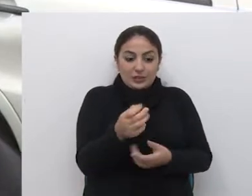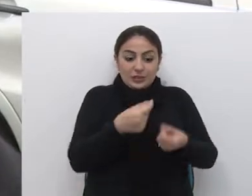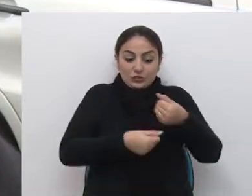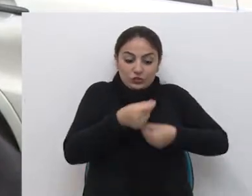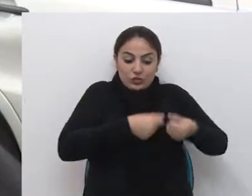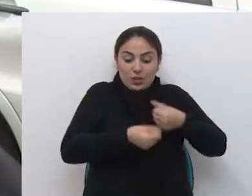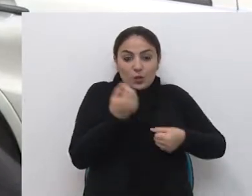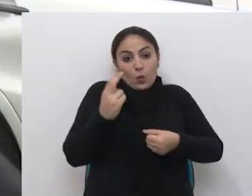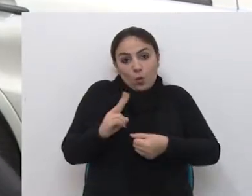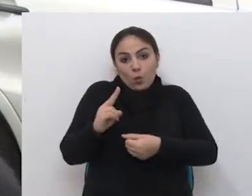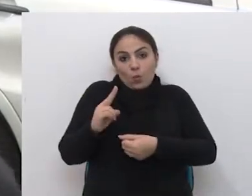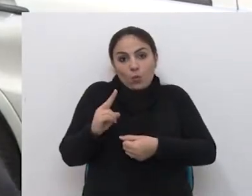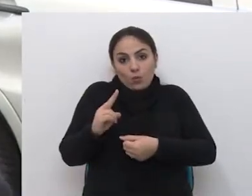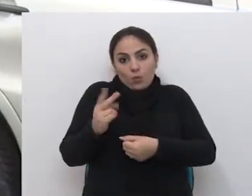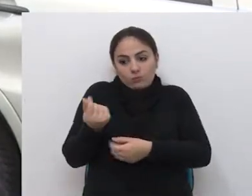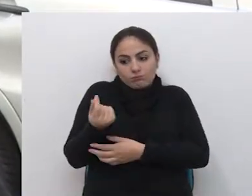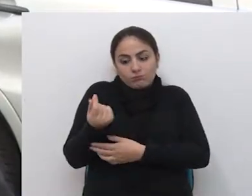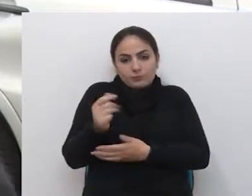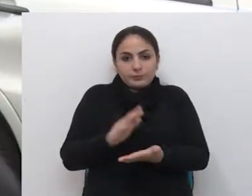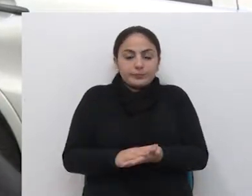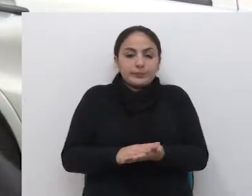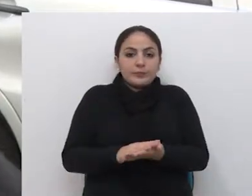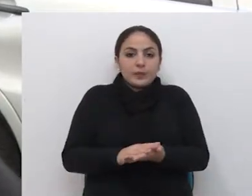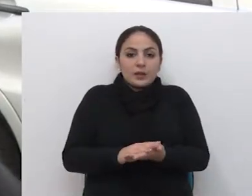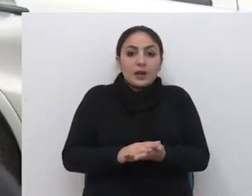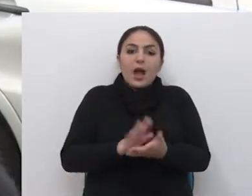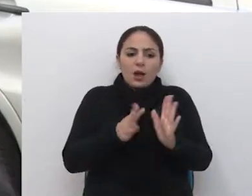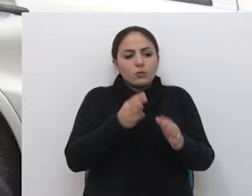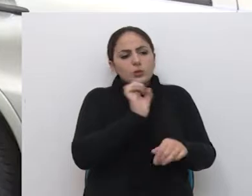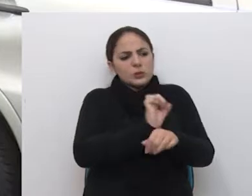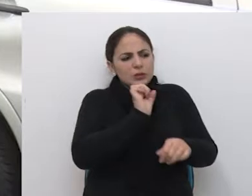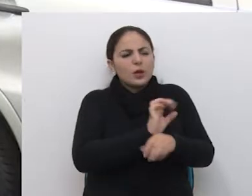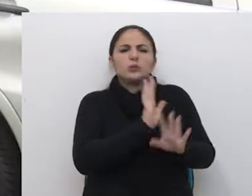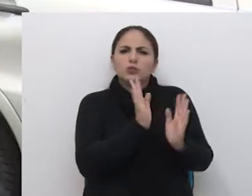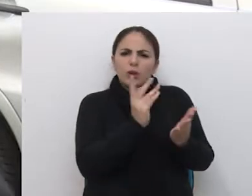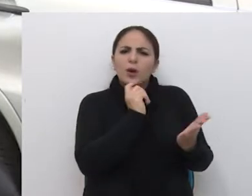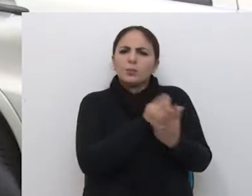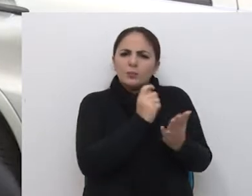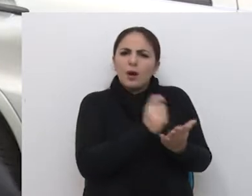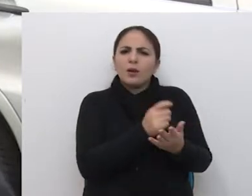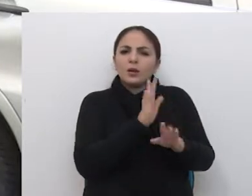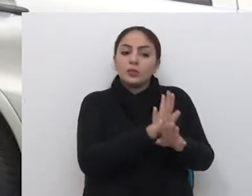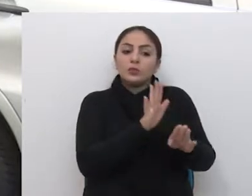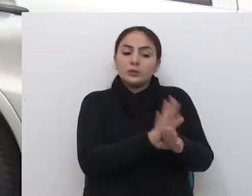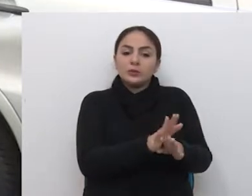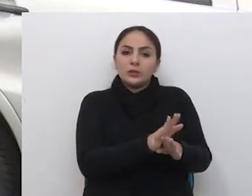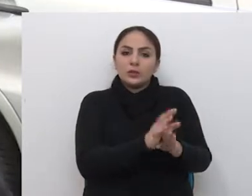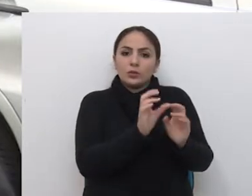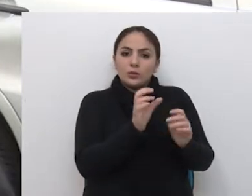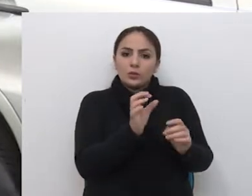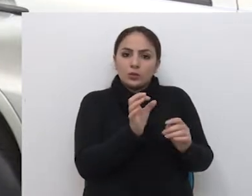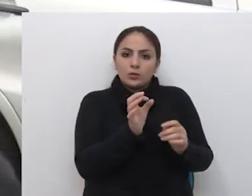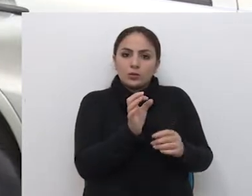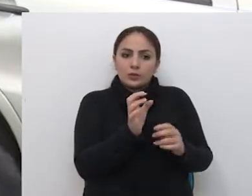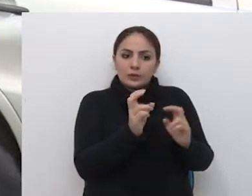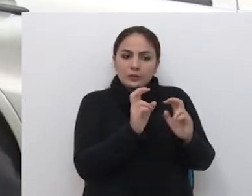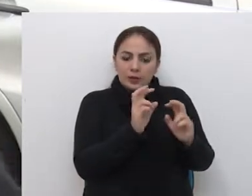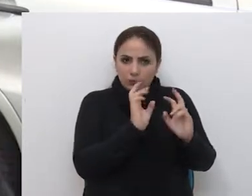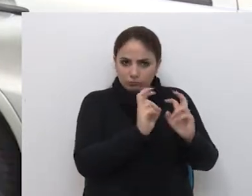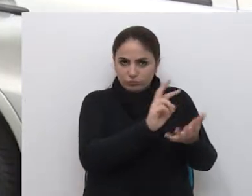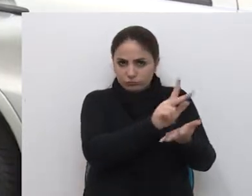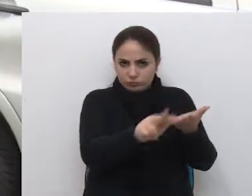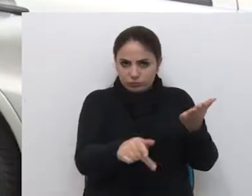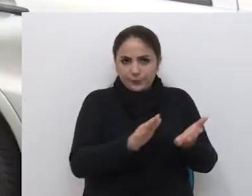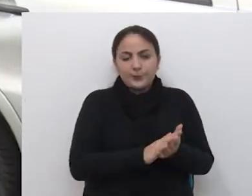em pecúnia ou em dinheiro. Há moldes do Estado, o Estado já paga os seus professores em auxílio transporte, outros municípios